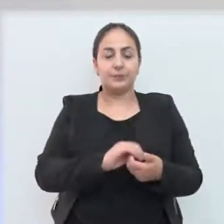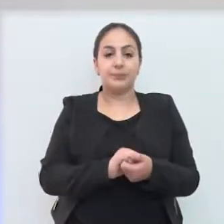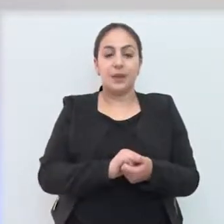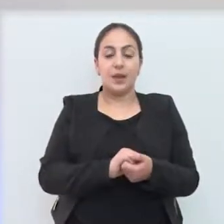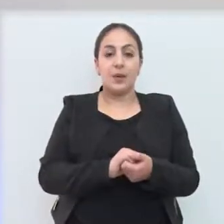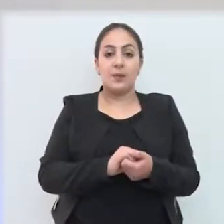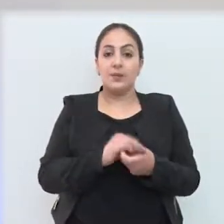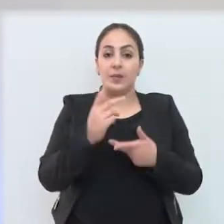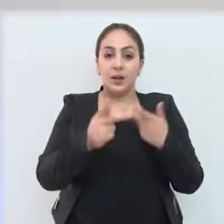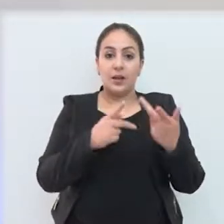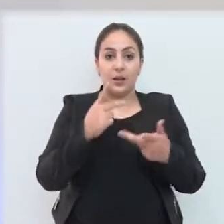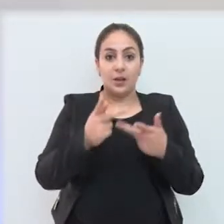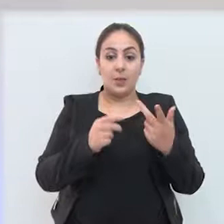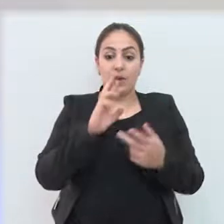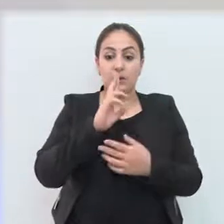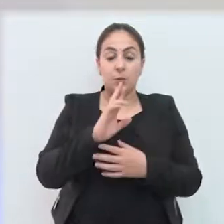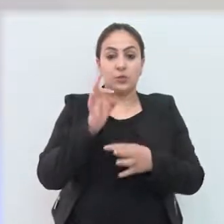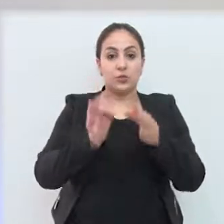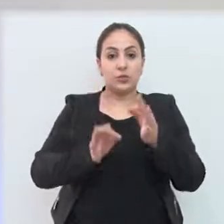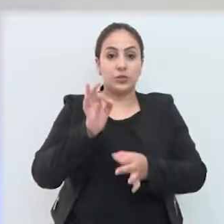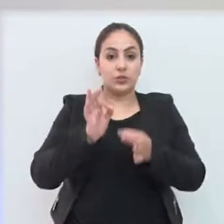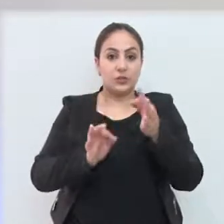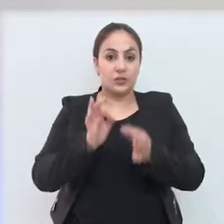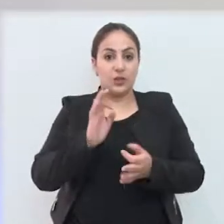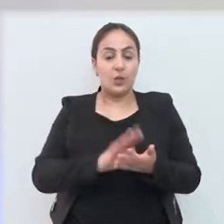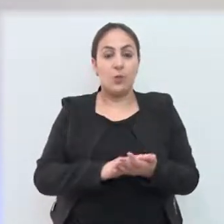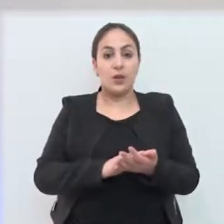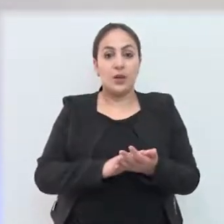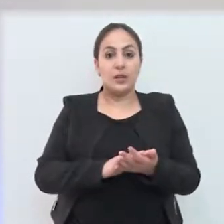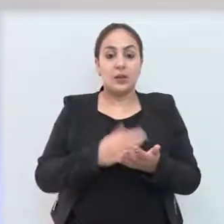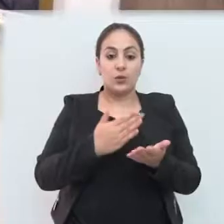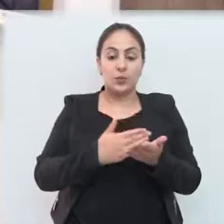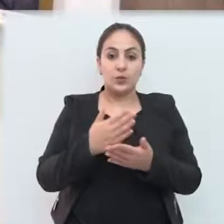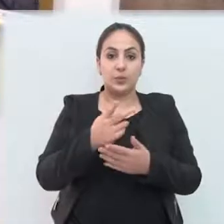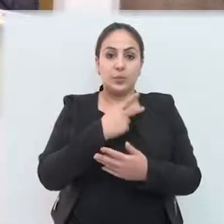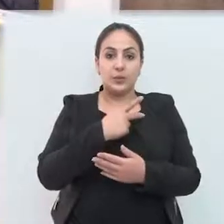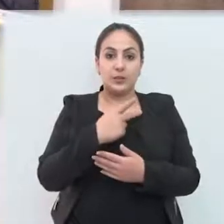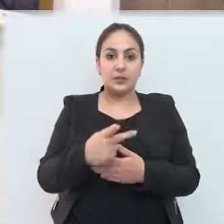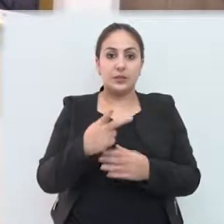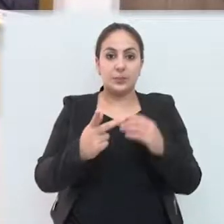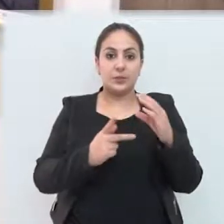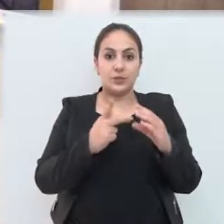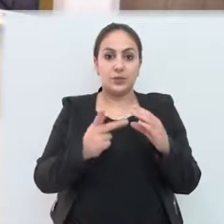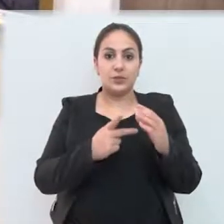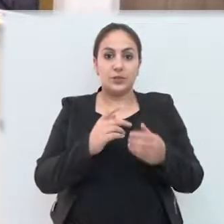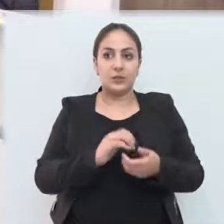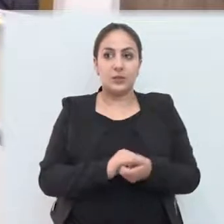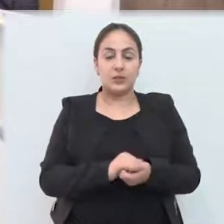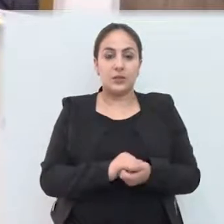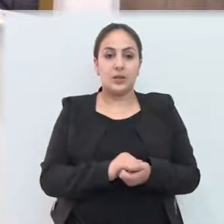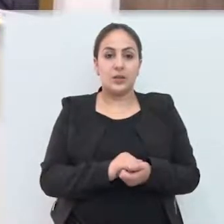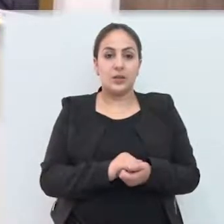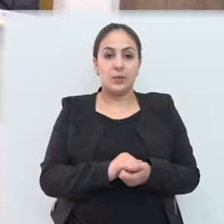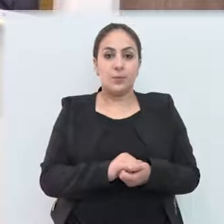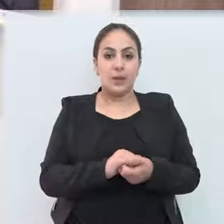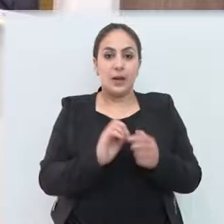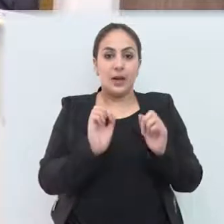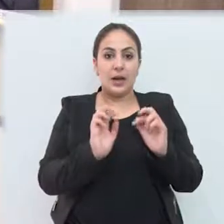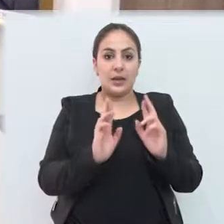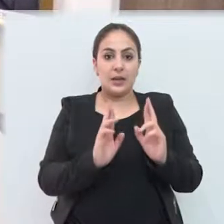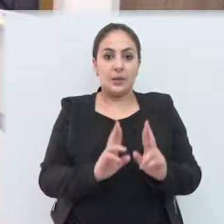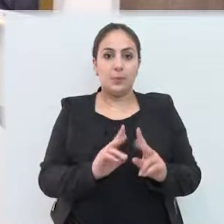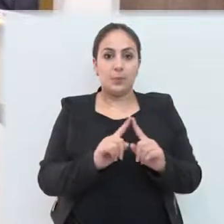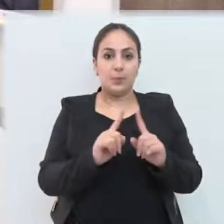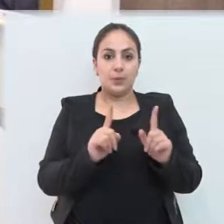resposta à ação judicial ajuizada pelo presidente do Legislativo. Busquei a devolução de uma área que é pública e que nós